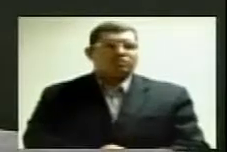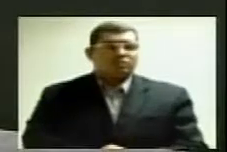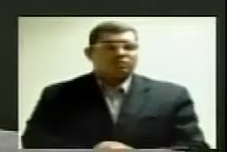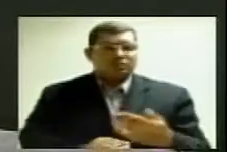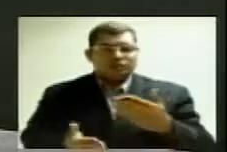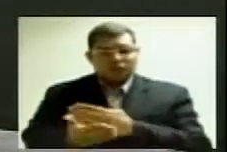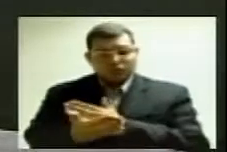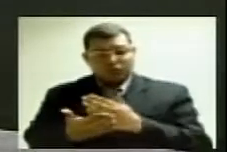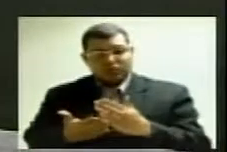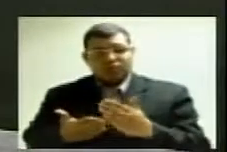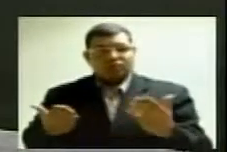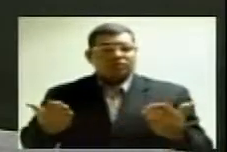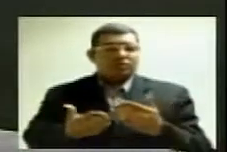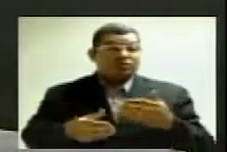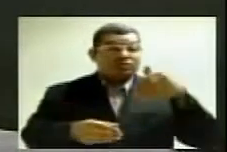desde a eleição